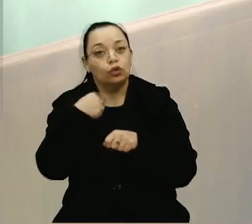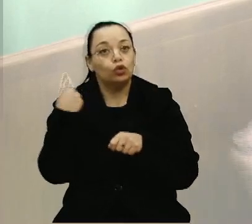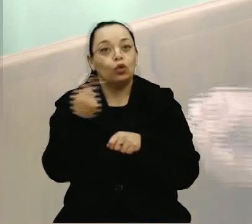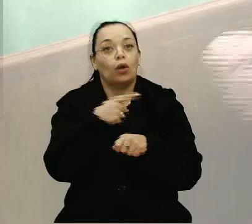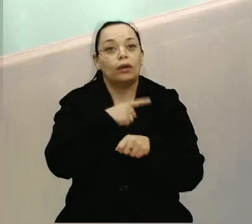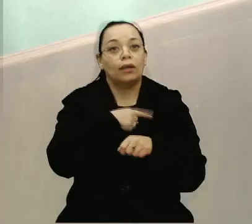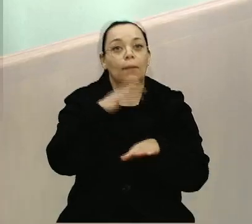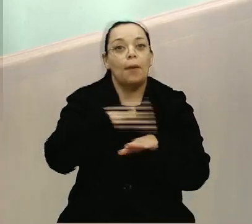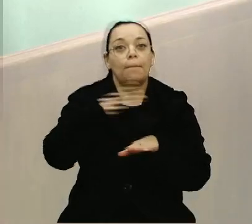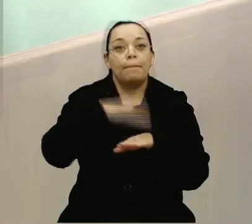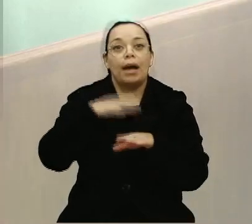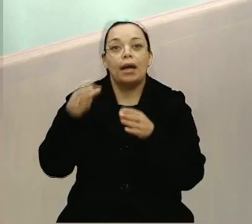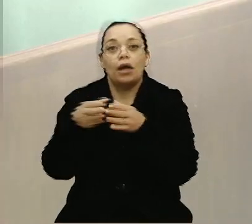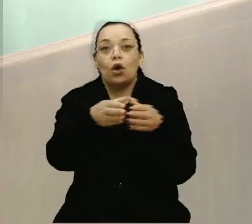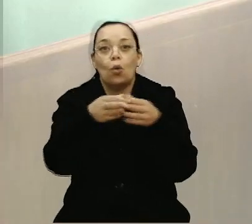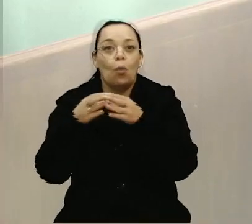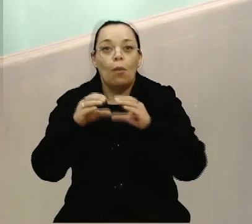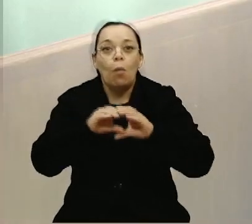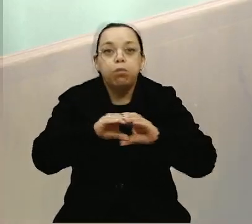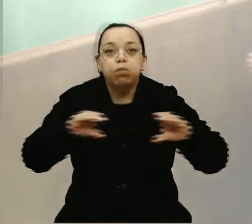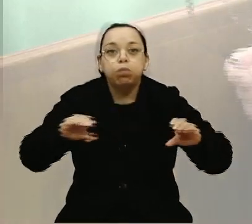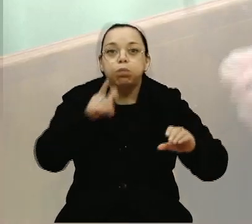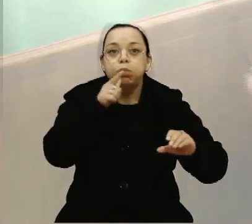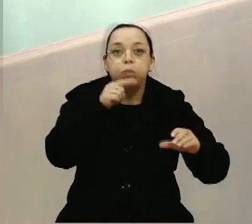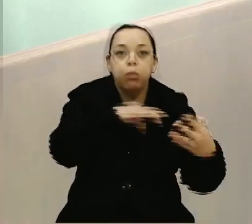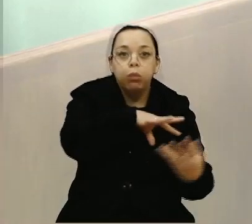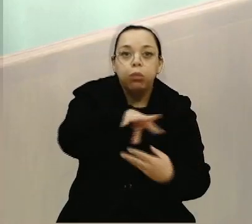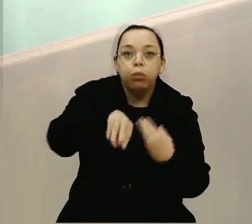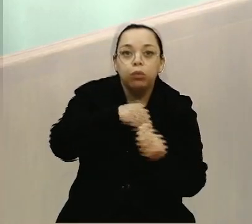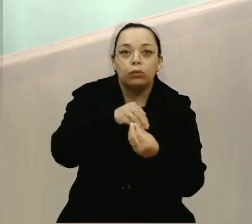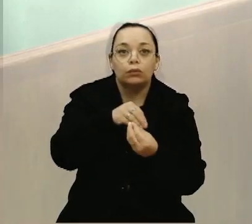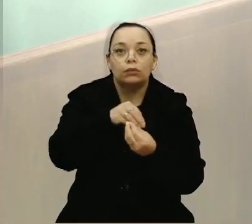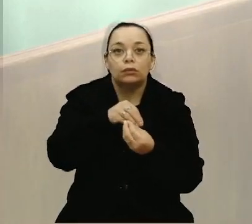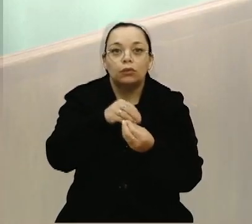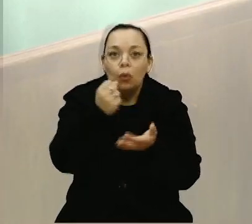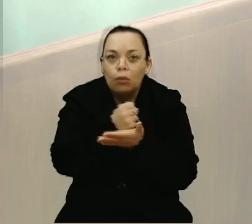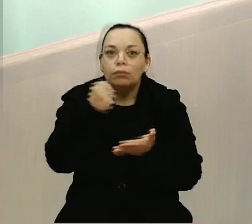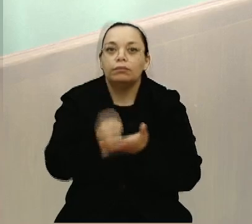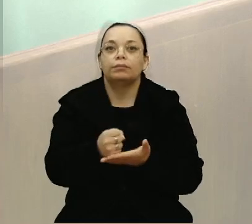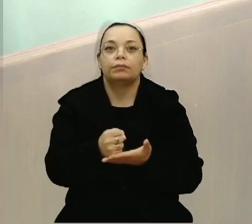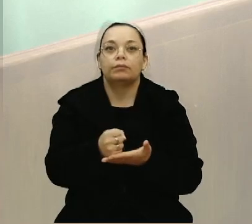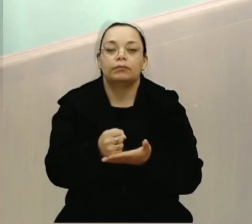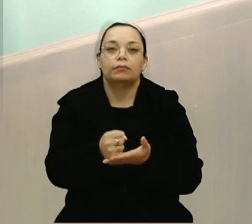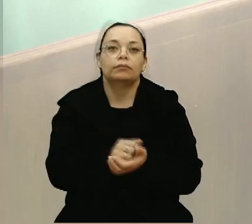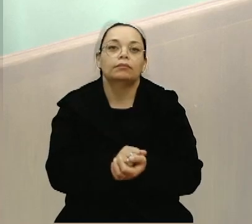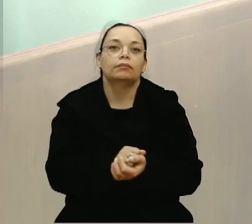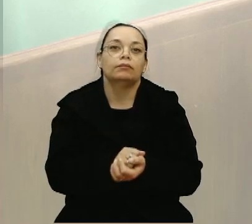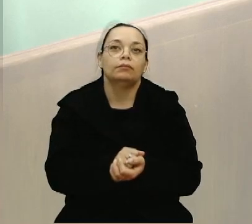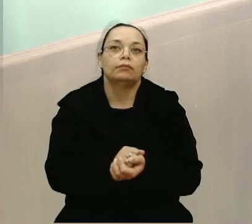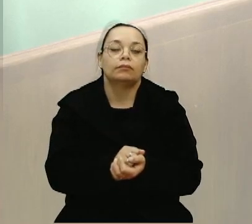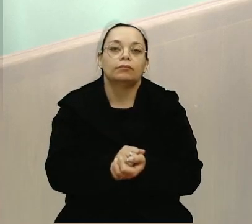tenhamos mais equipes no saneamento, equipes contratadas.